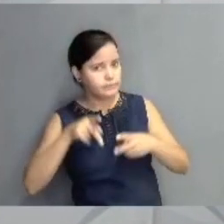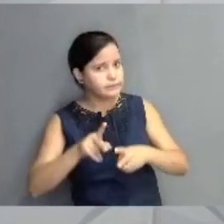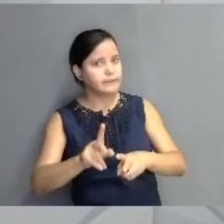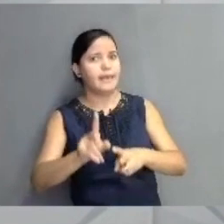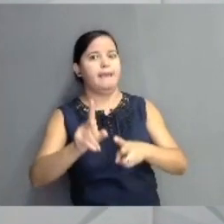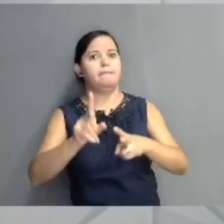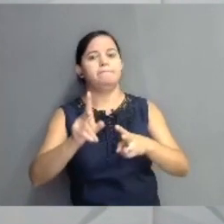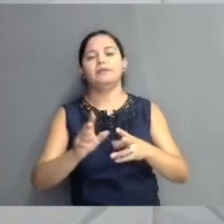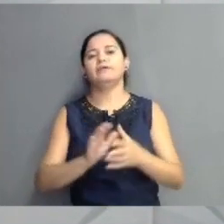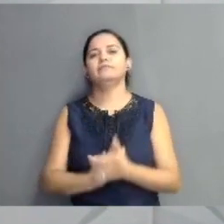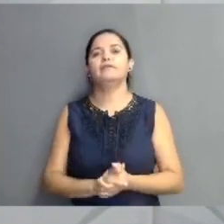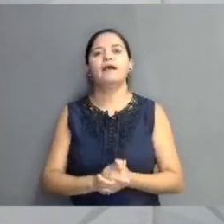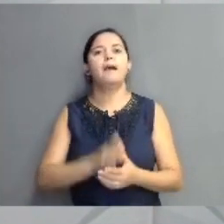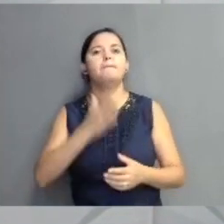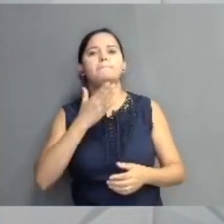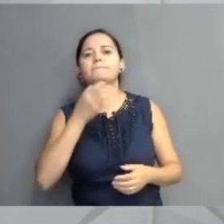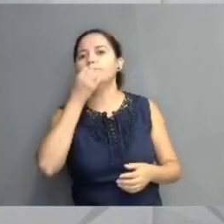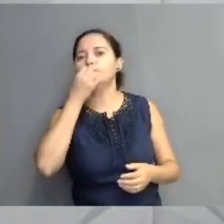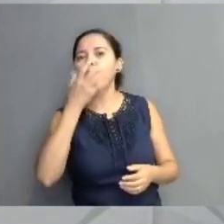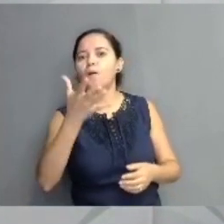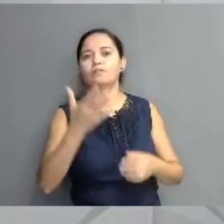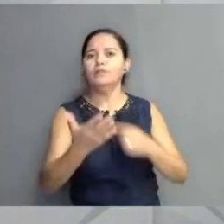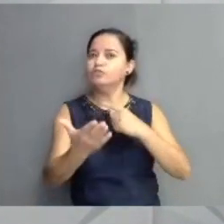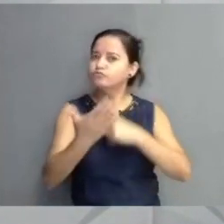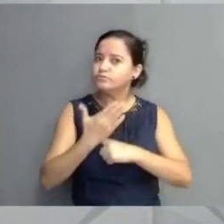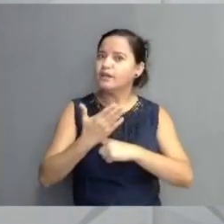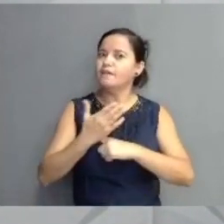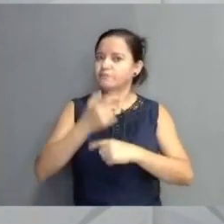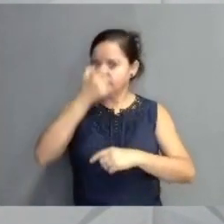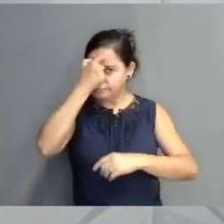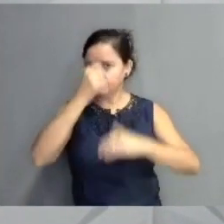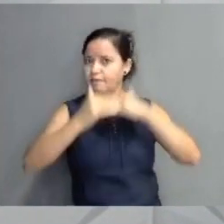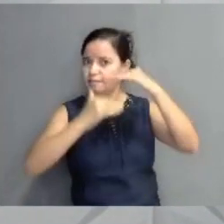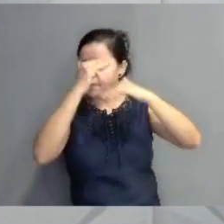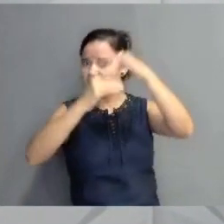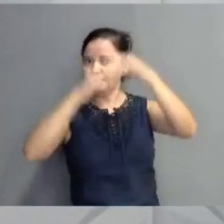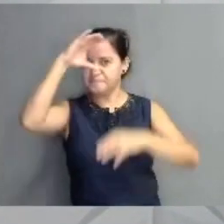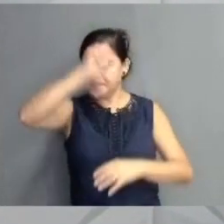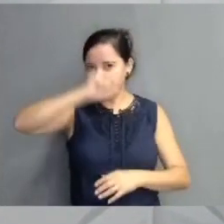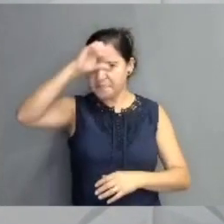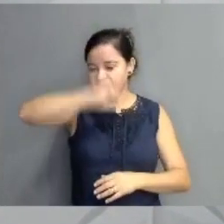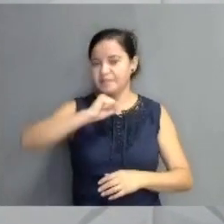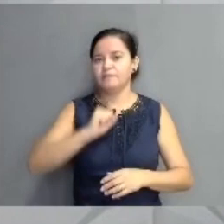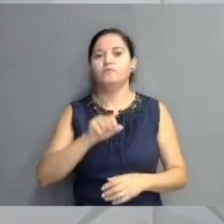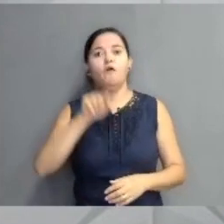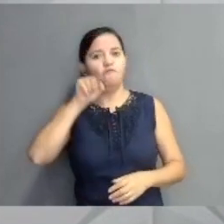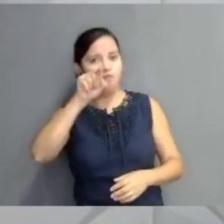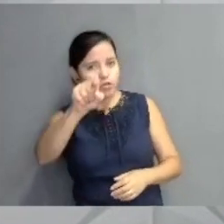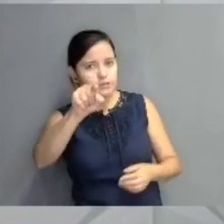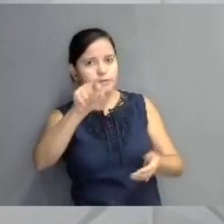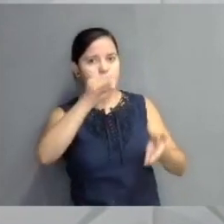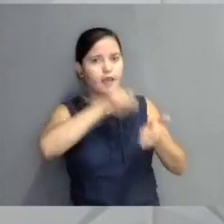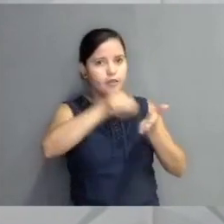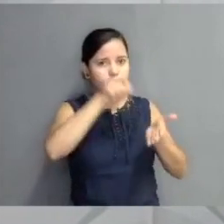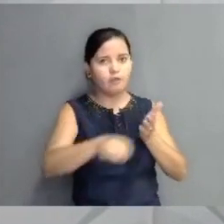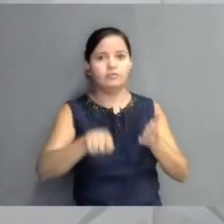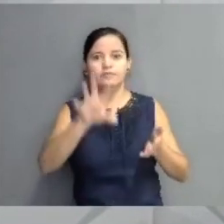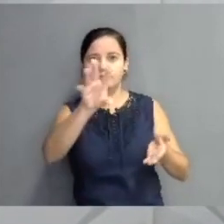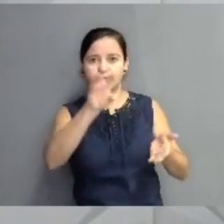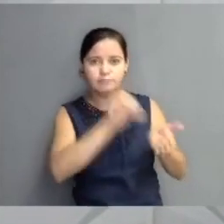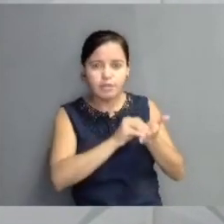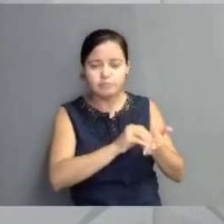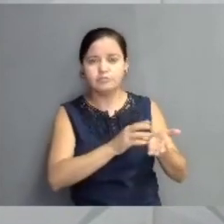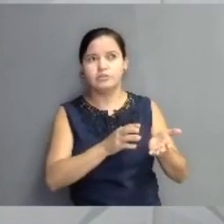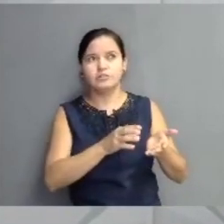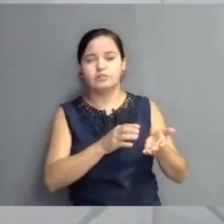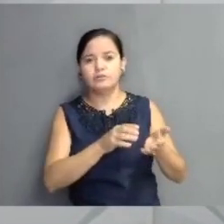vai facilitar o seu aprendizado. Porque se você anota, se você registra, mas se você perde